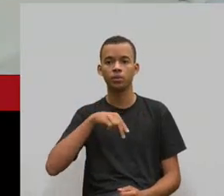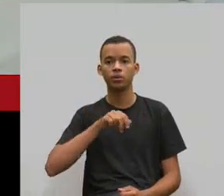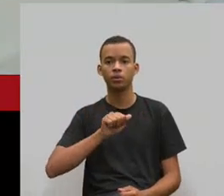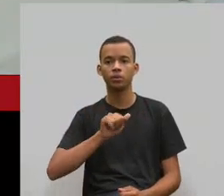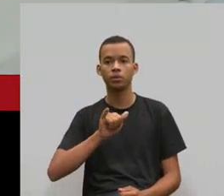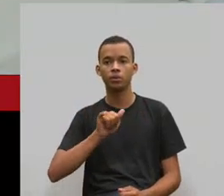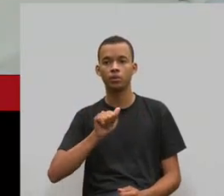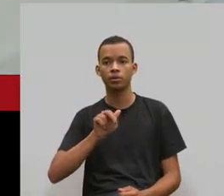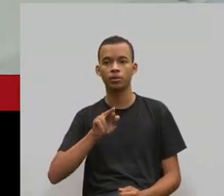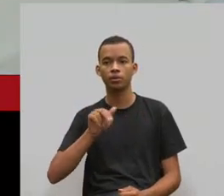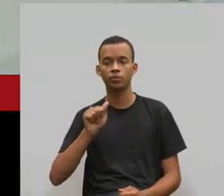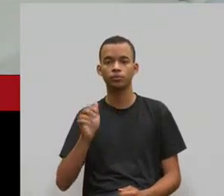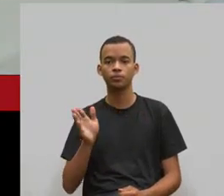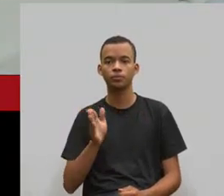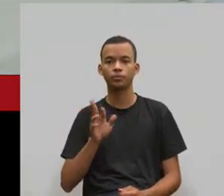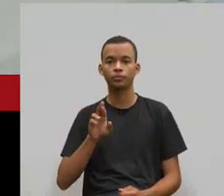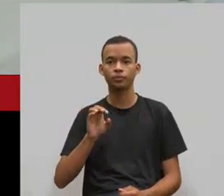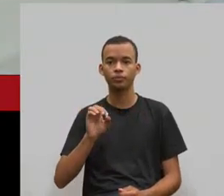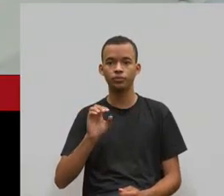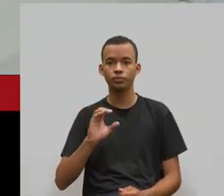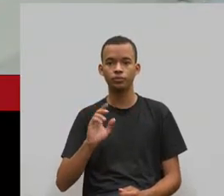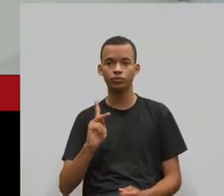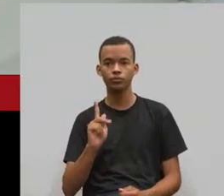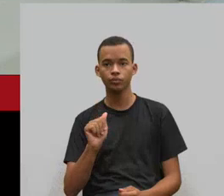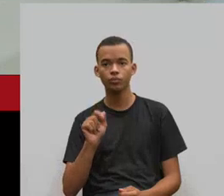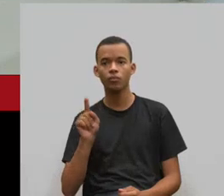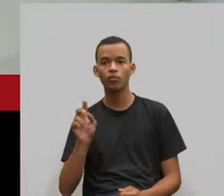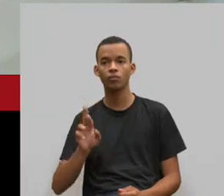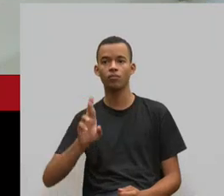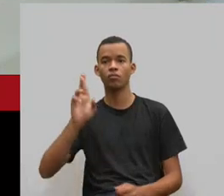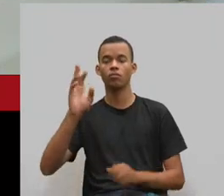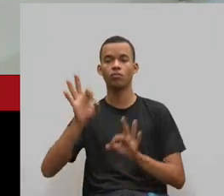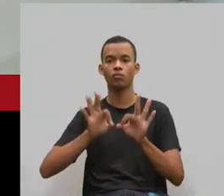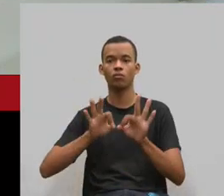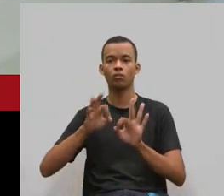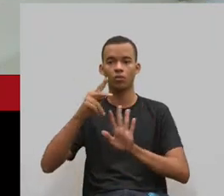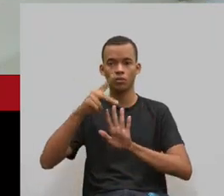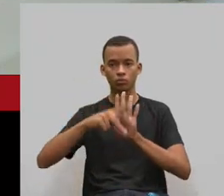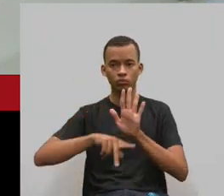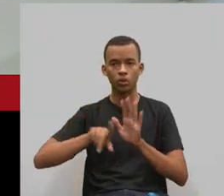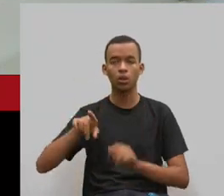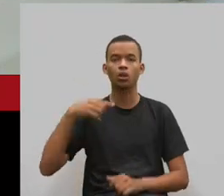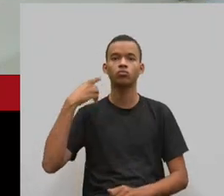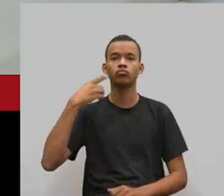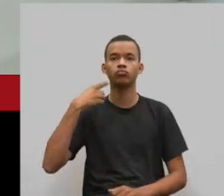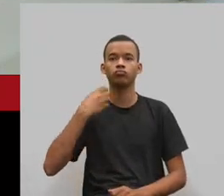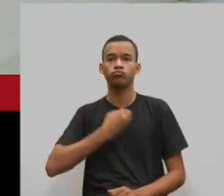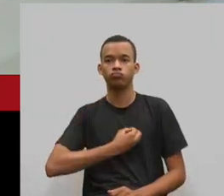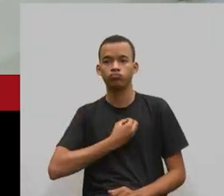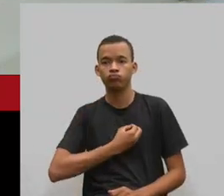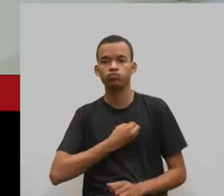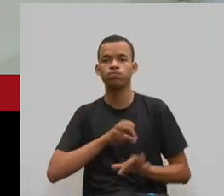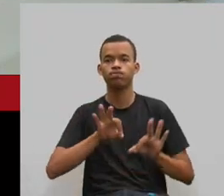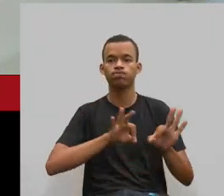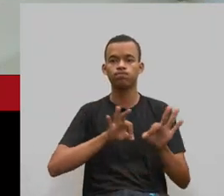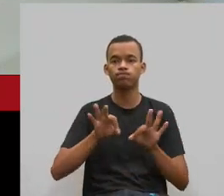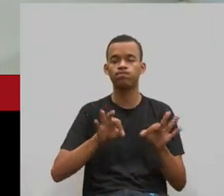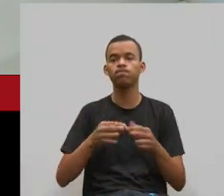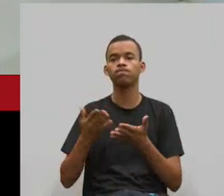projeto uma deputada atuante e muito merecedora desse lugar aqui na Assembleia